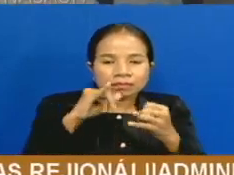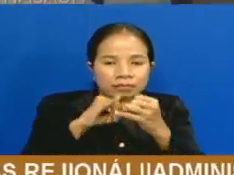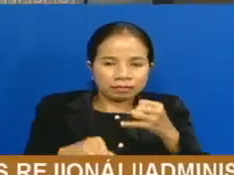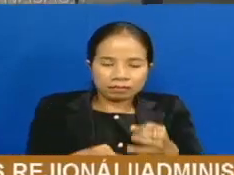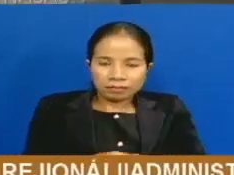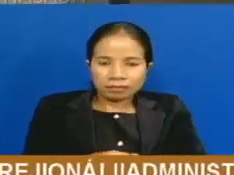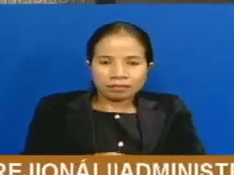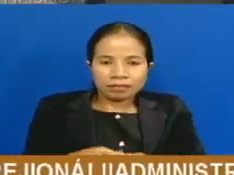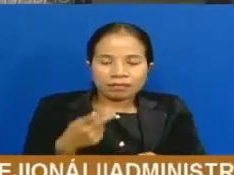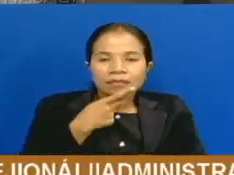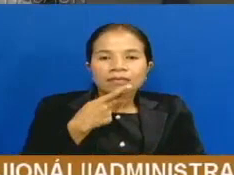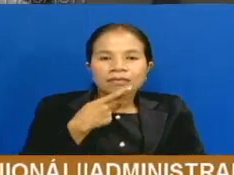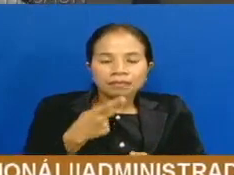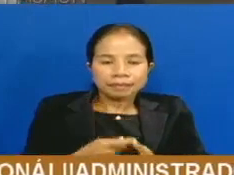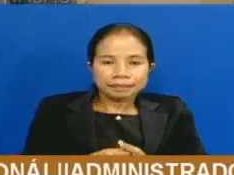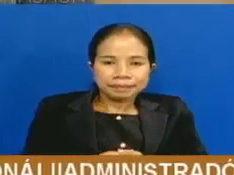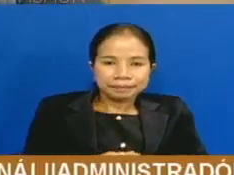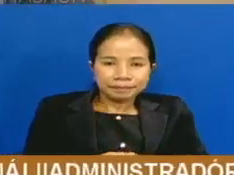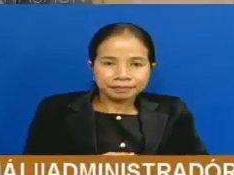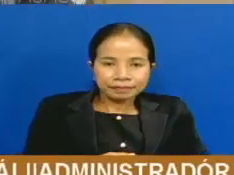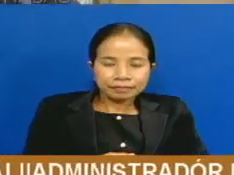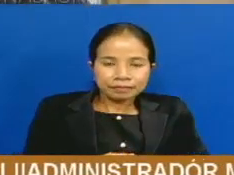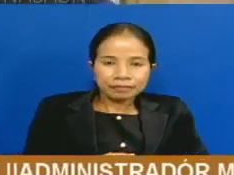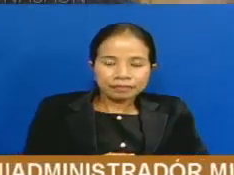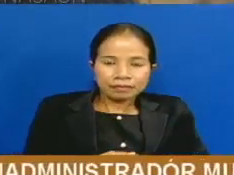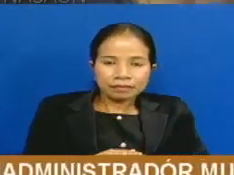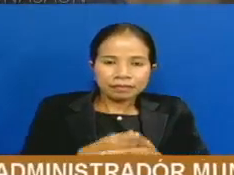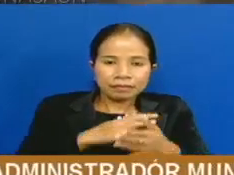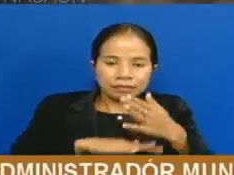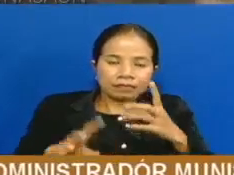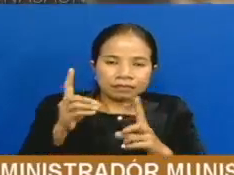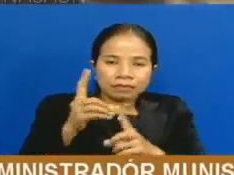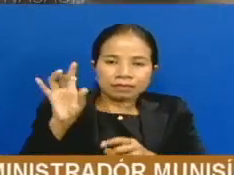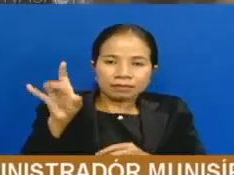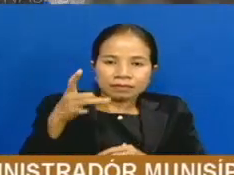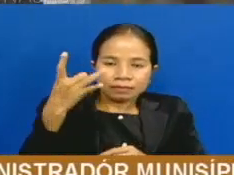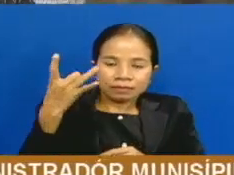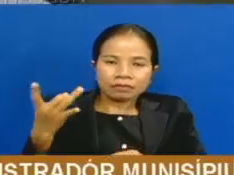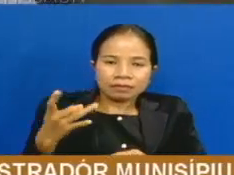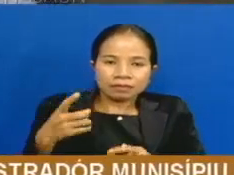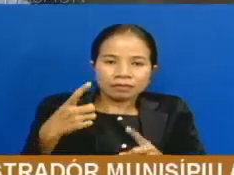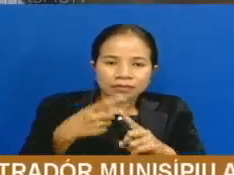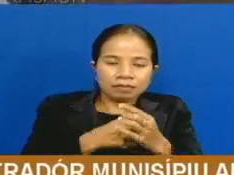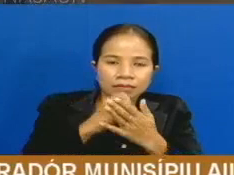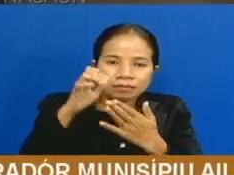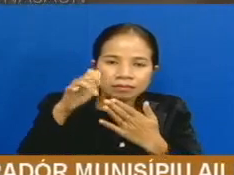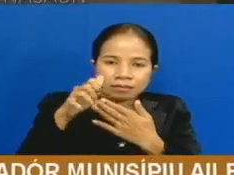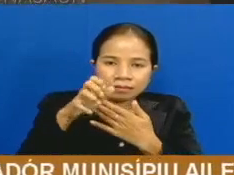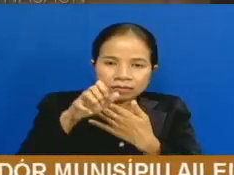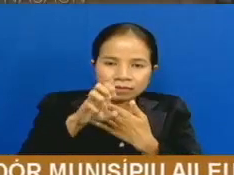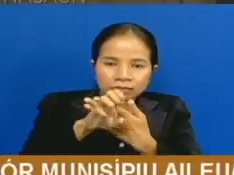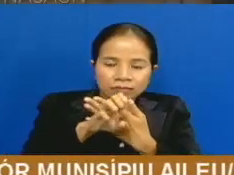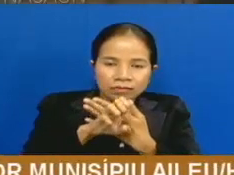matebian padre Francisco Tavares Amores e aloron sanulo resinualu fulan zulu tinang